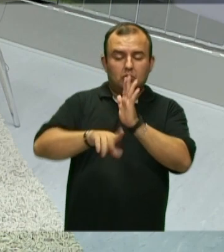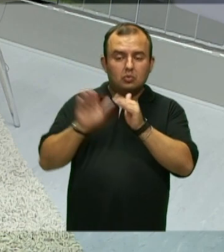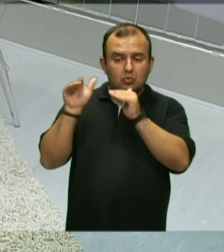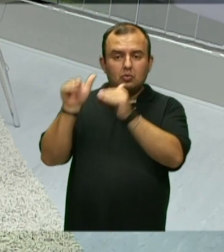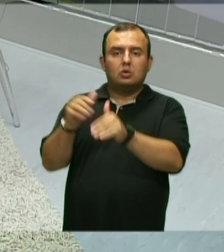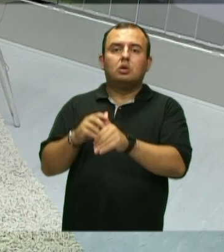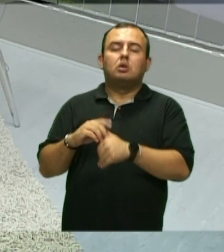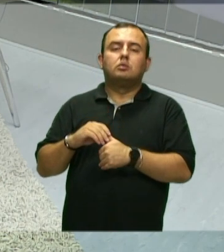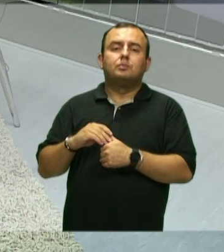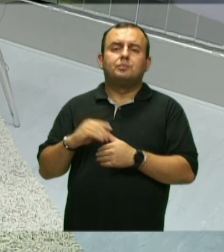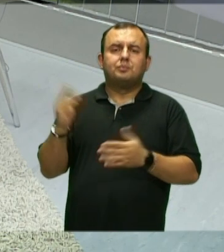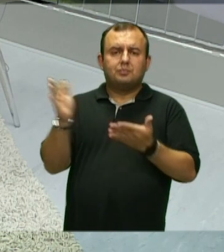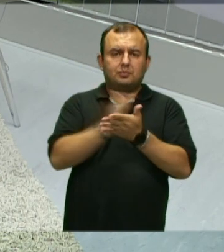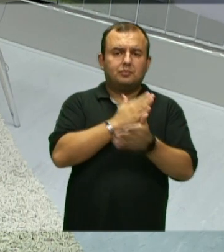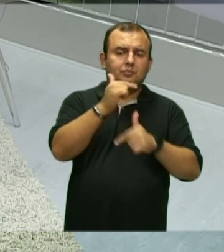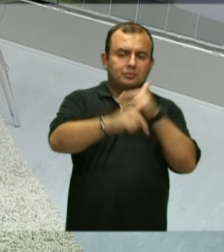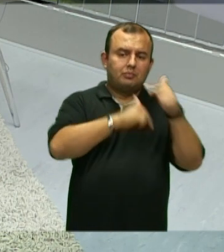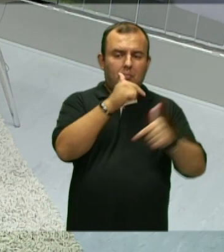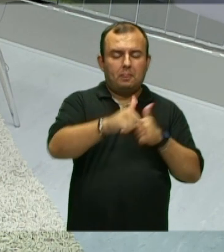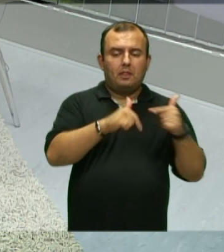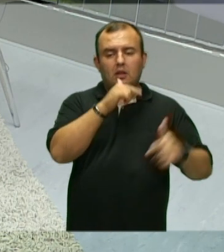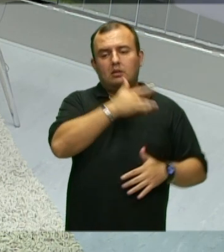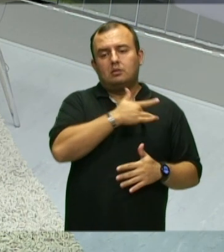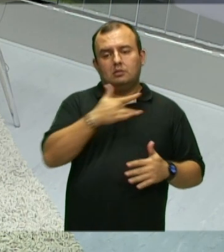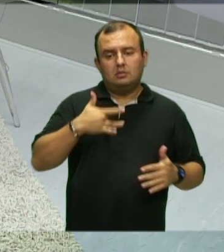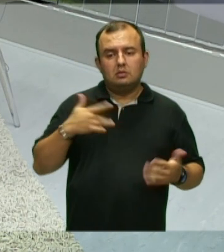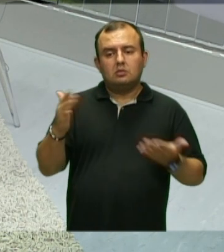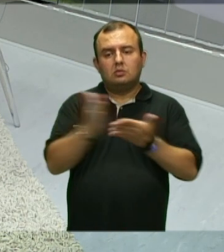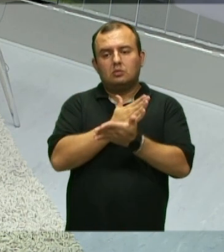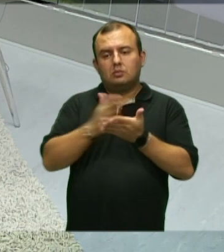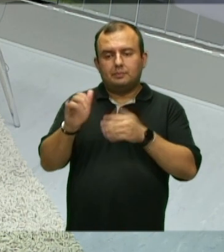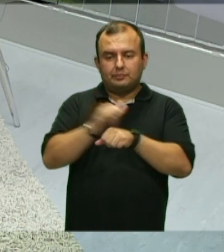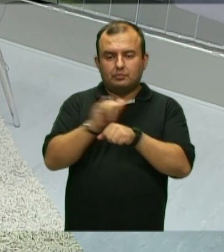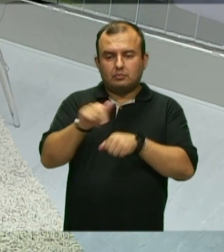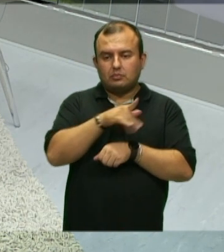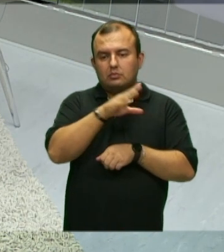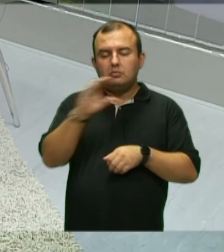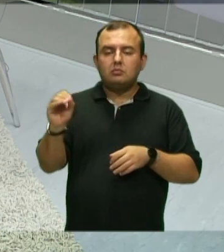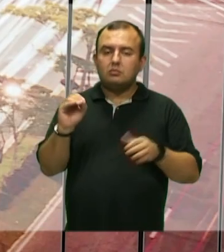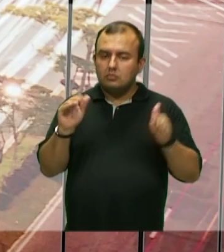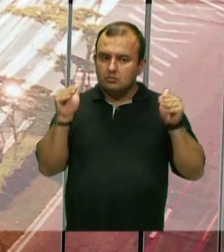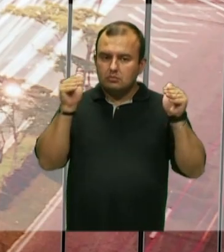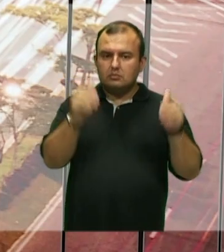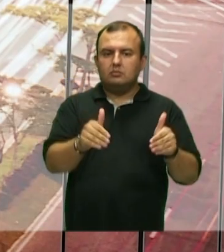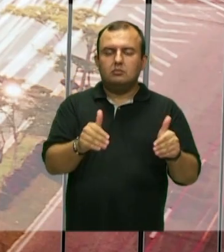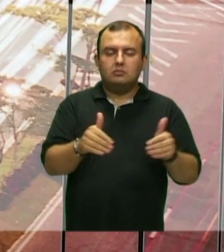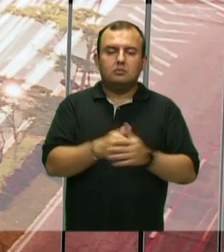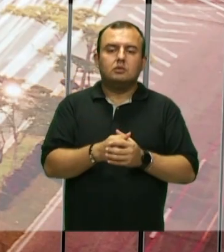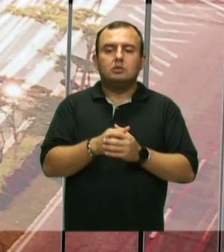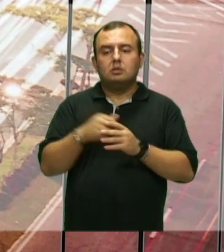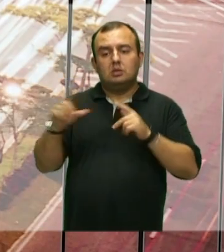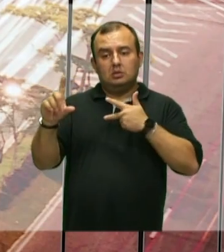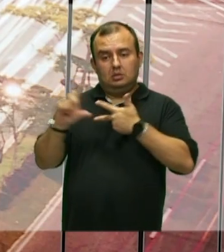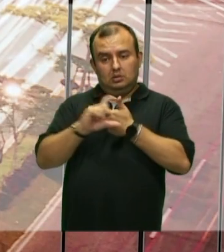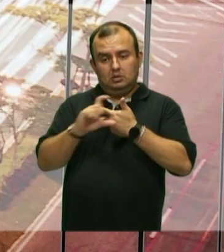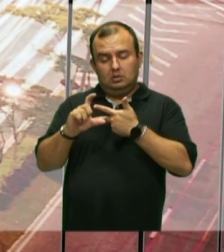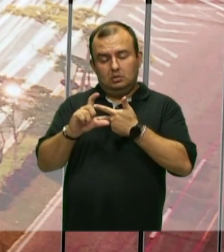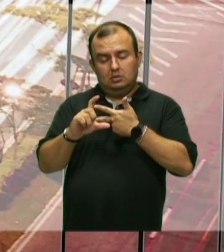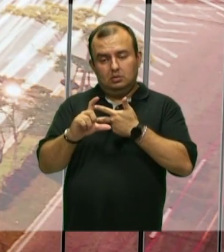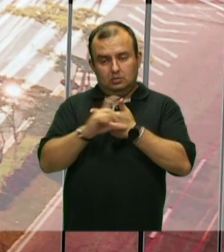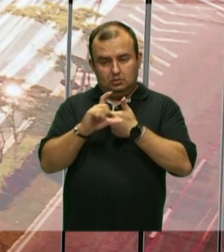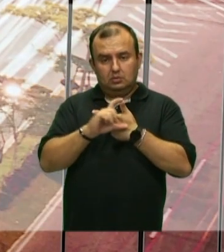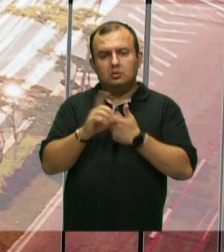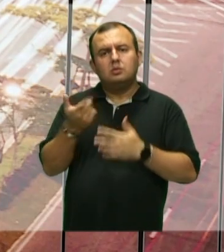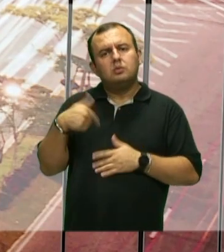também para alguns serviços de saúde, algumas ações de saúde bem específicas, inclusive até para o poder público. E eu pergunto para o